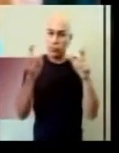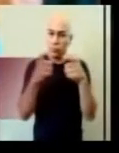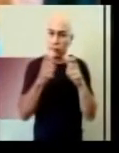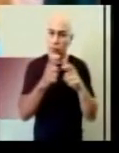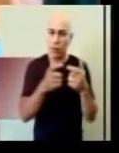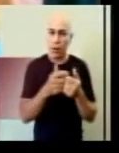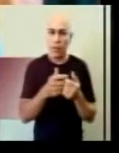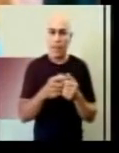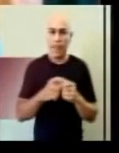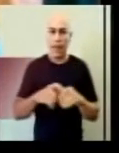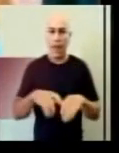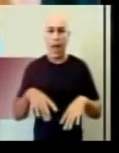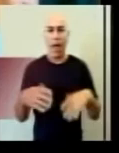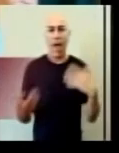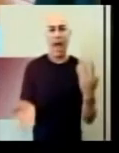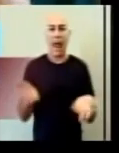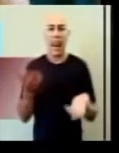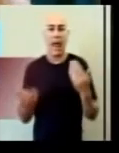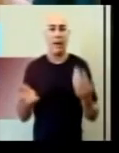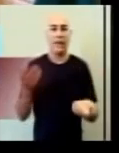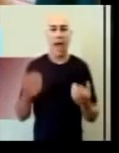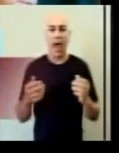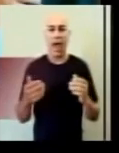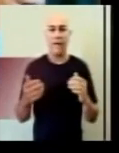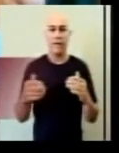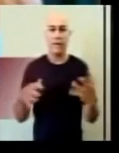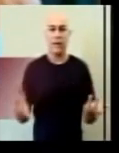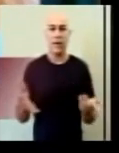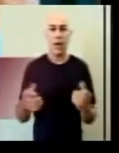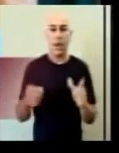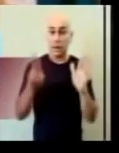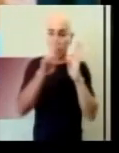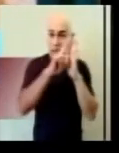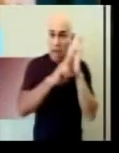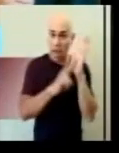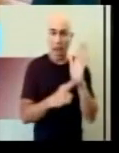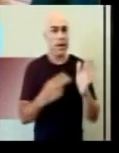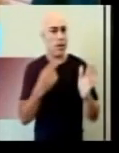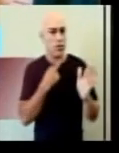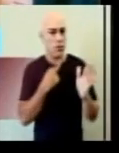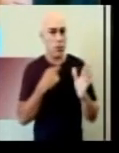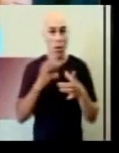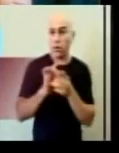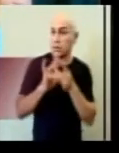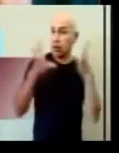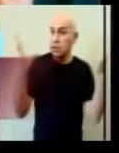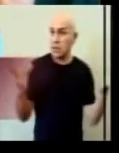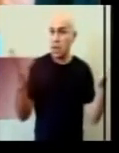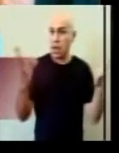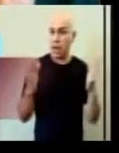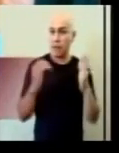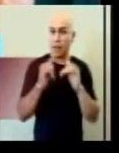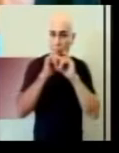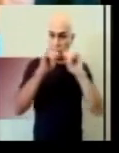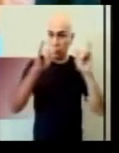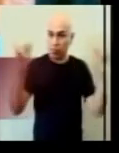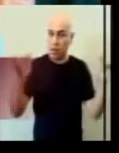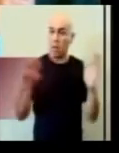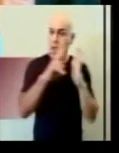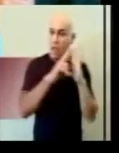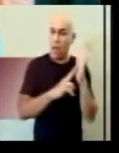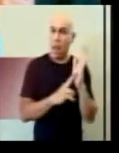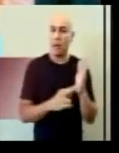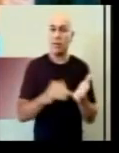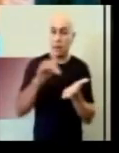relaxamento das normas e das recomendações da Secretaria,